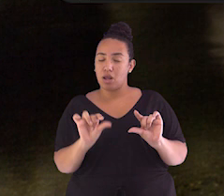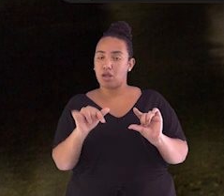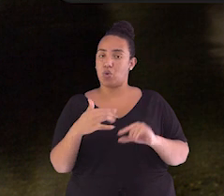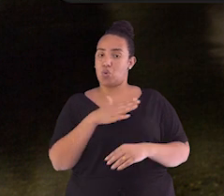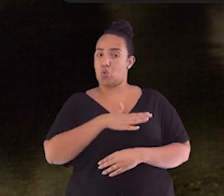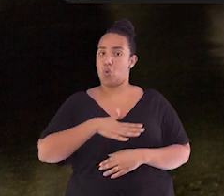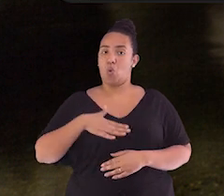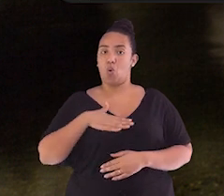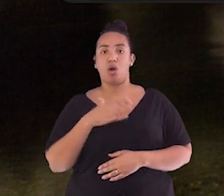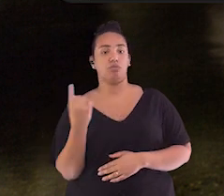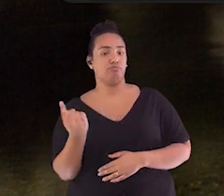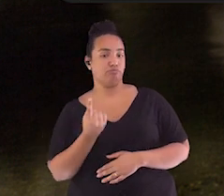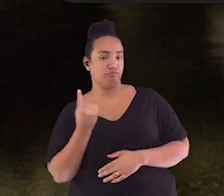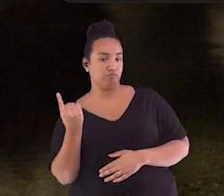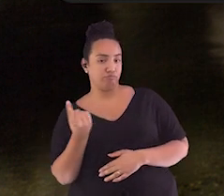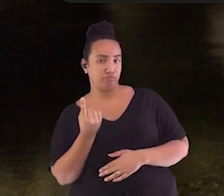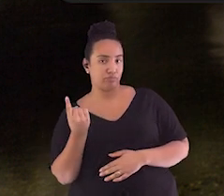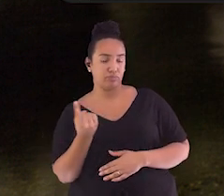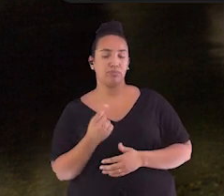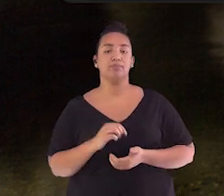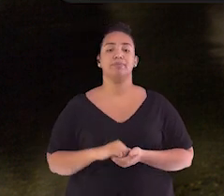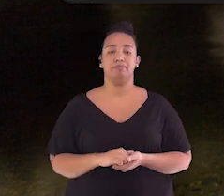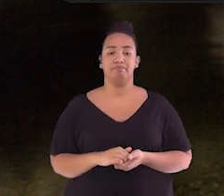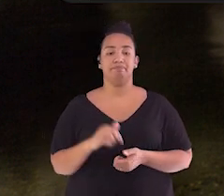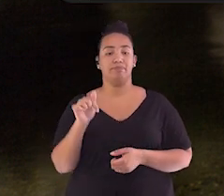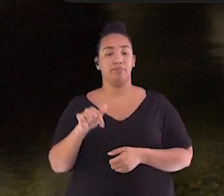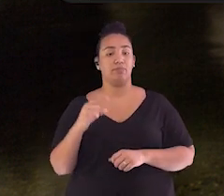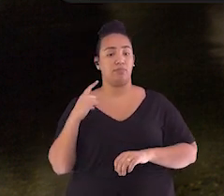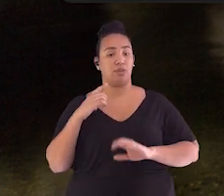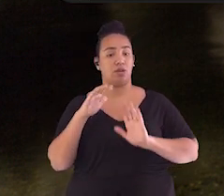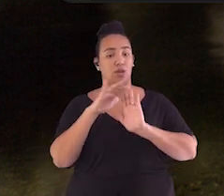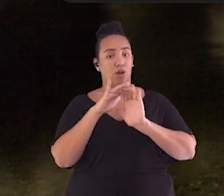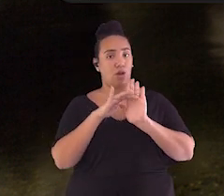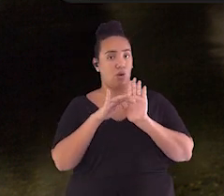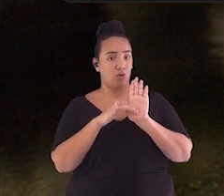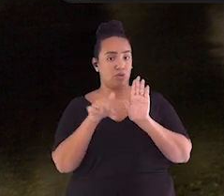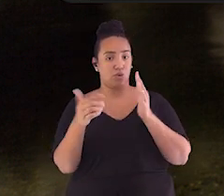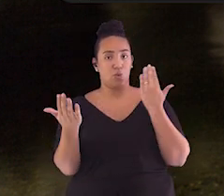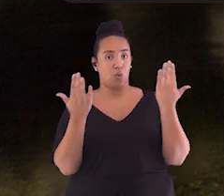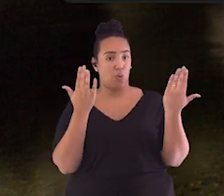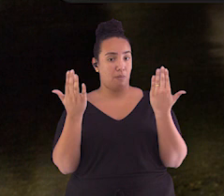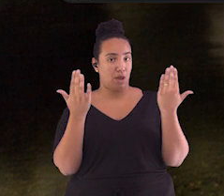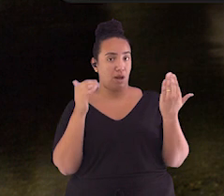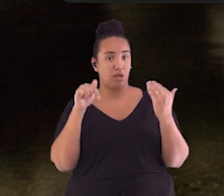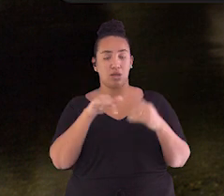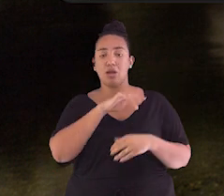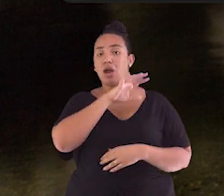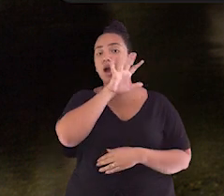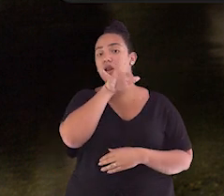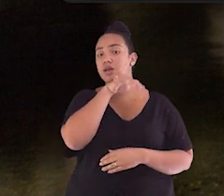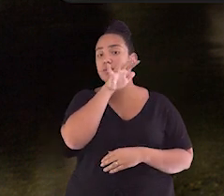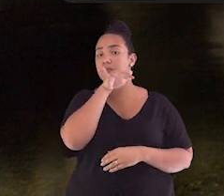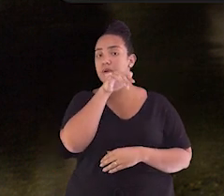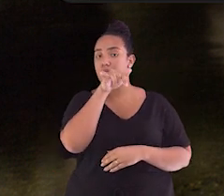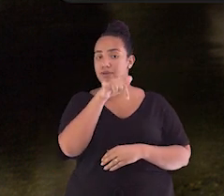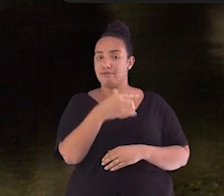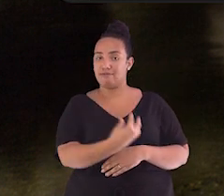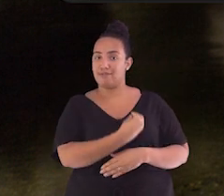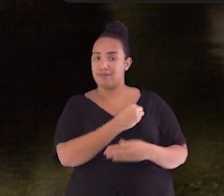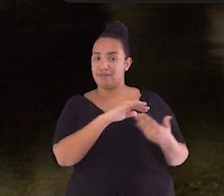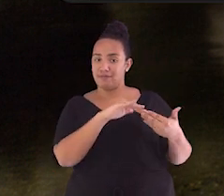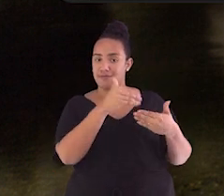isolados, levando uma rotina peculiar, quando comparado às espécies da superfície. Lá podemos encontrar